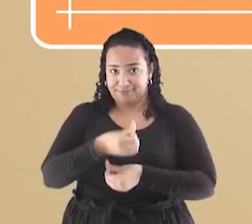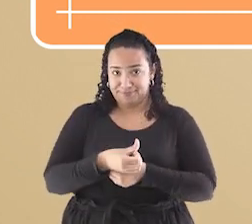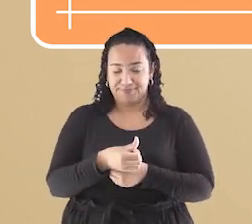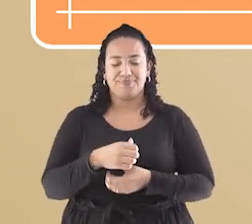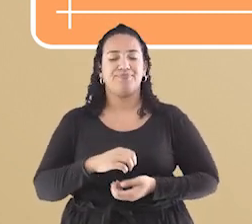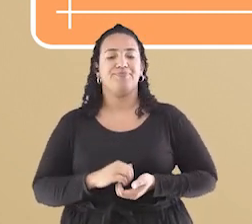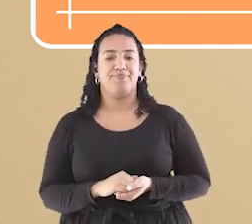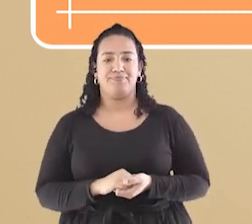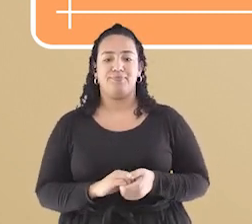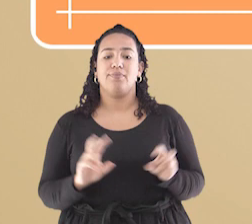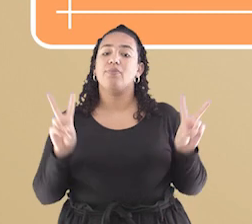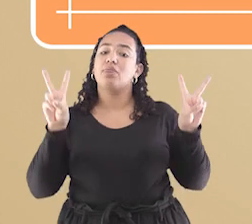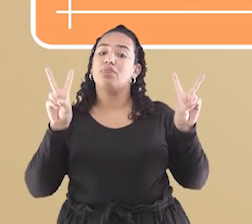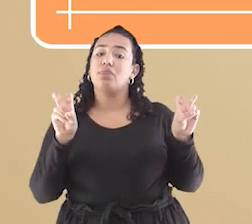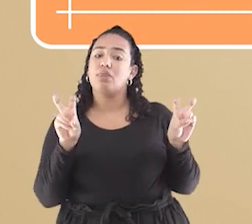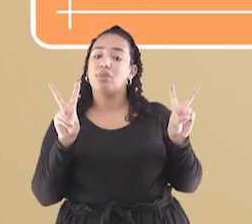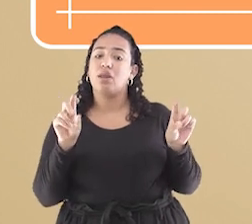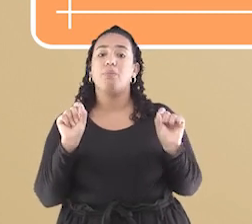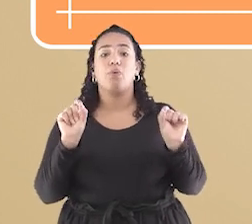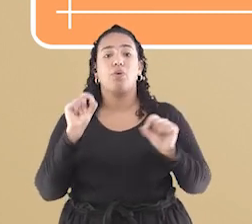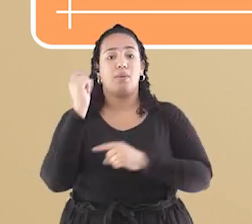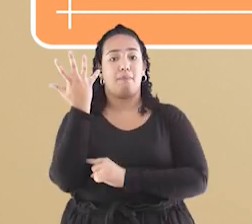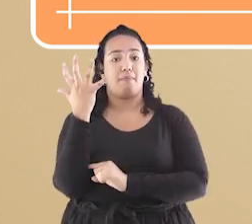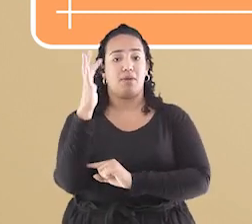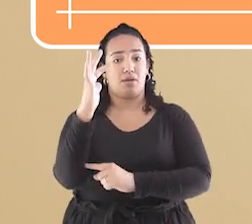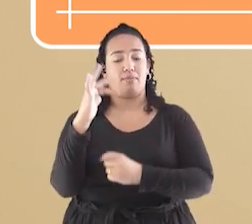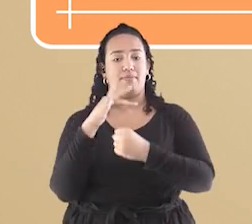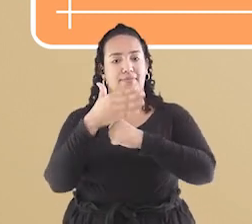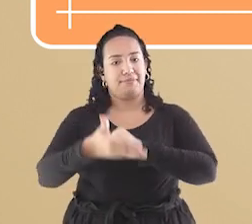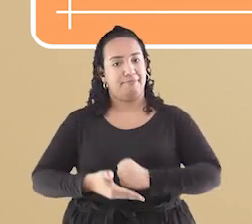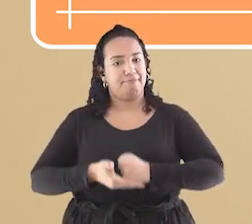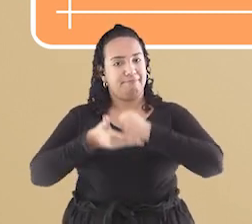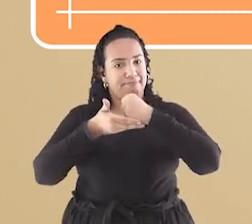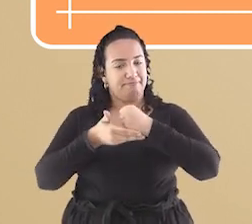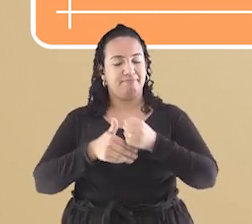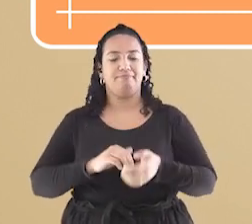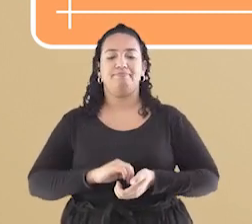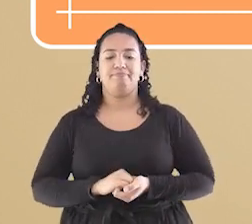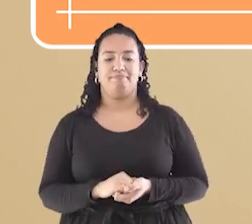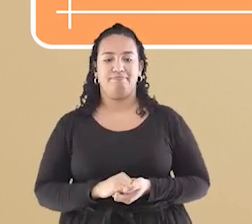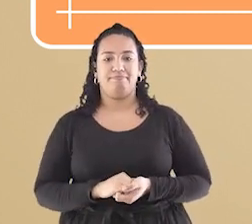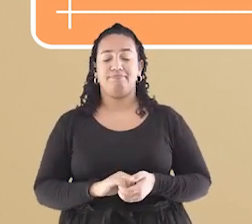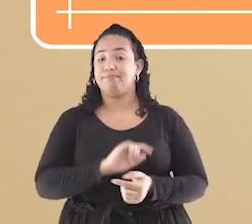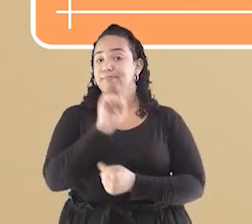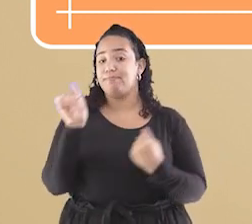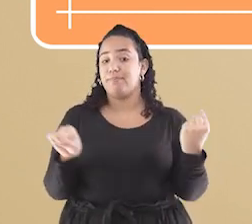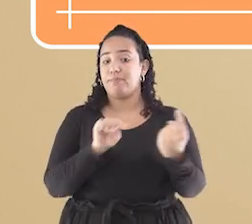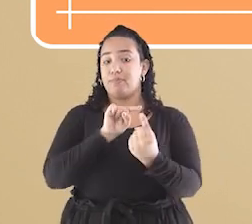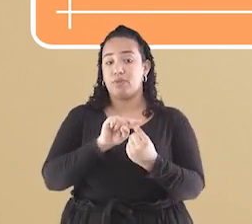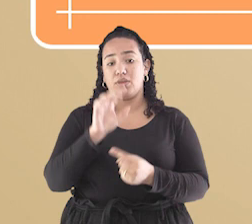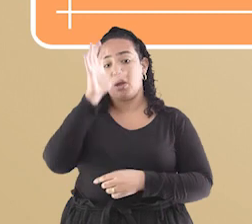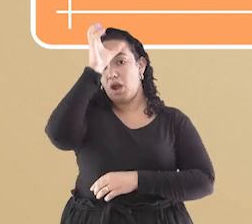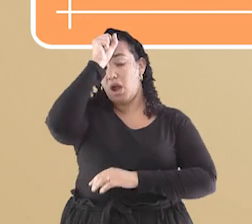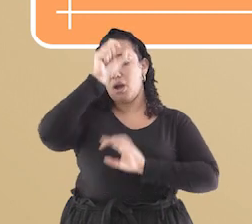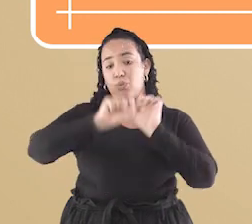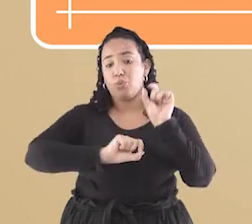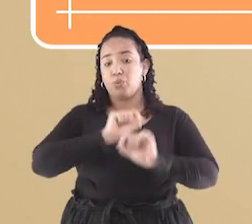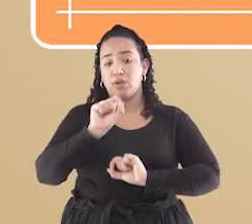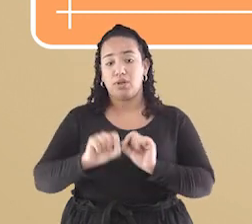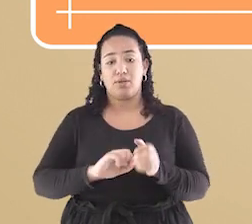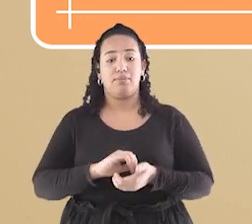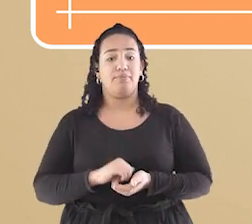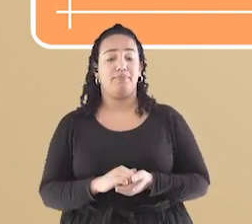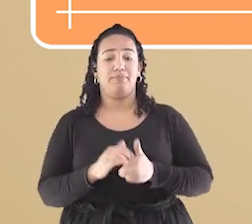Adultos. O eixo temático da aula de hoje é Meio Ambiente e Sustentabilidade. O nosso objetivo de aprendizagem é